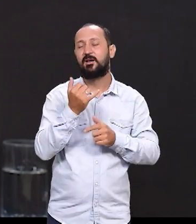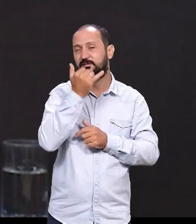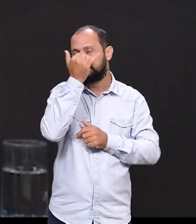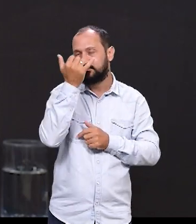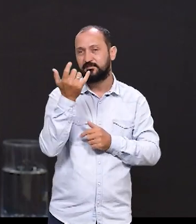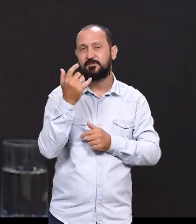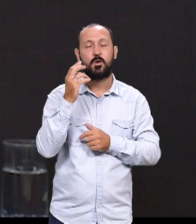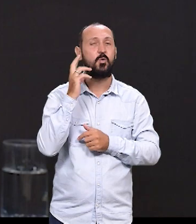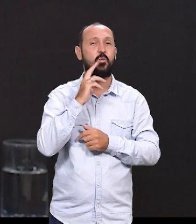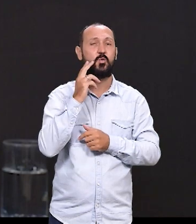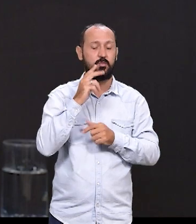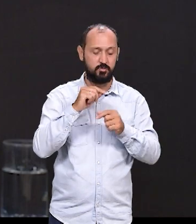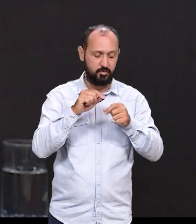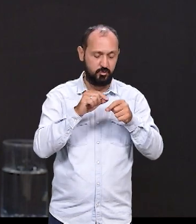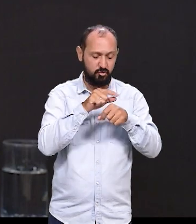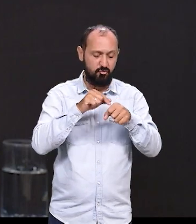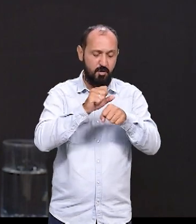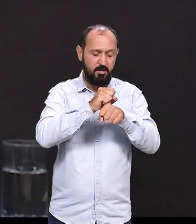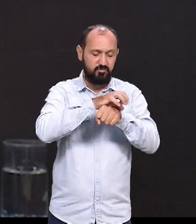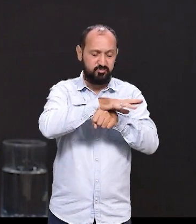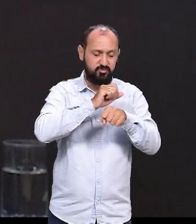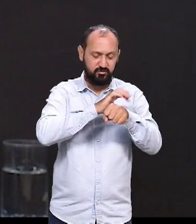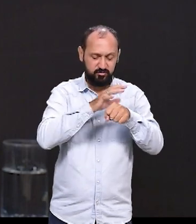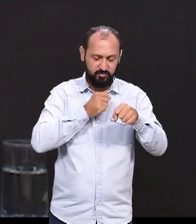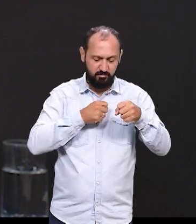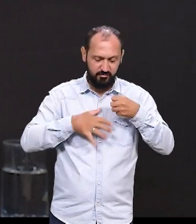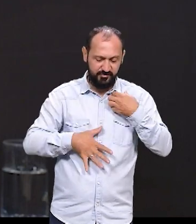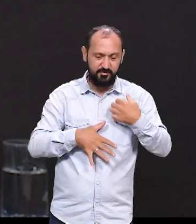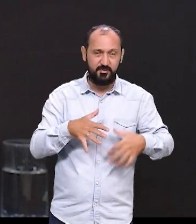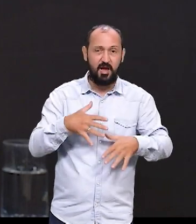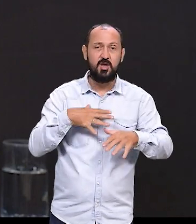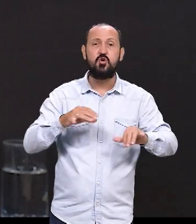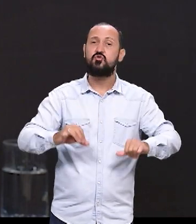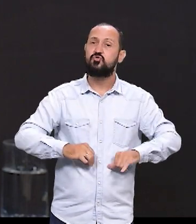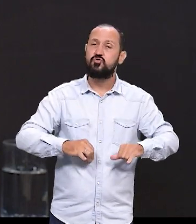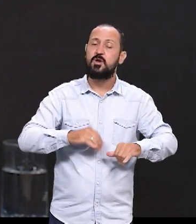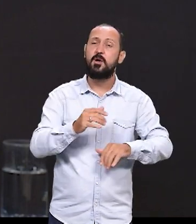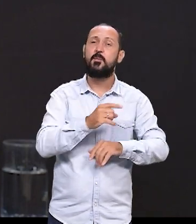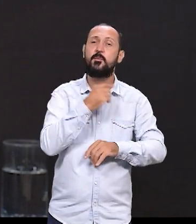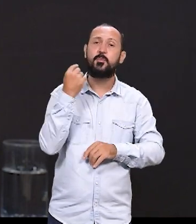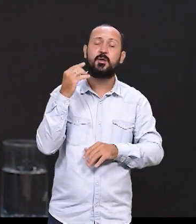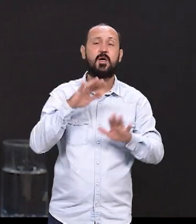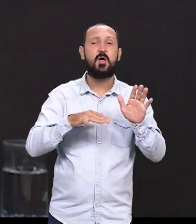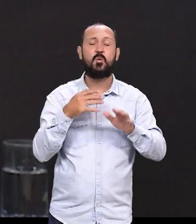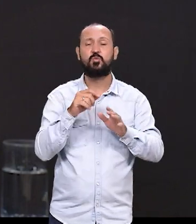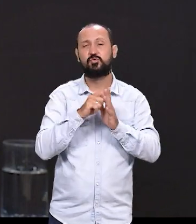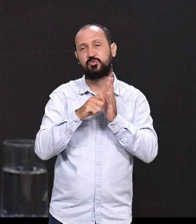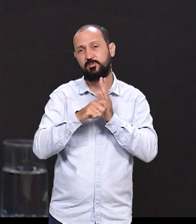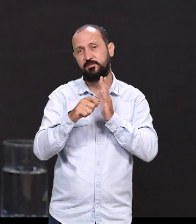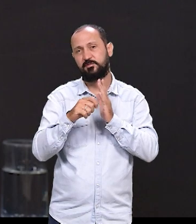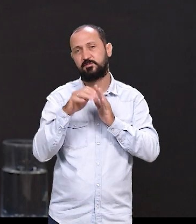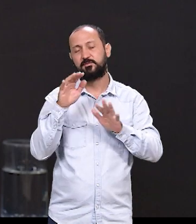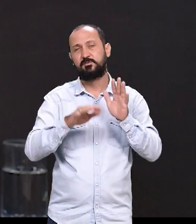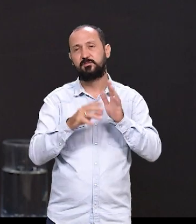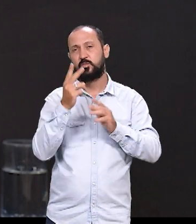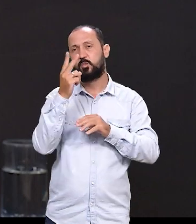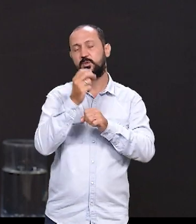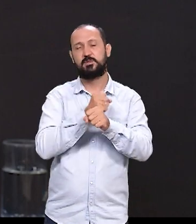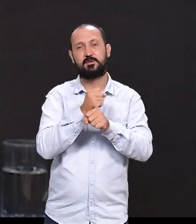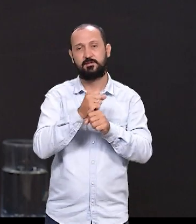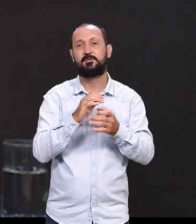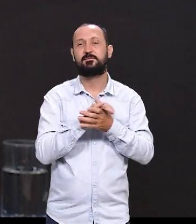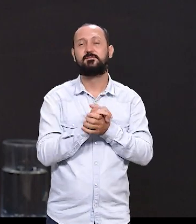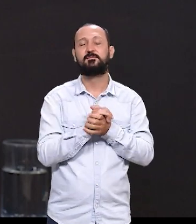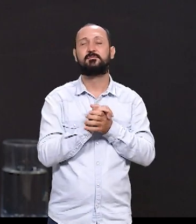ela ia ter infelizmente que é muito comum metástase em outros órgãos e aí um sofrimento muito grande e ela acaba perdendo a vida em alguns